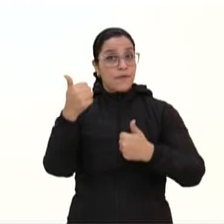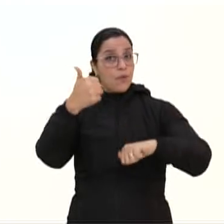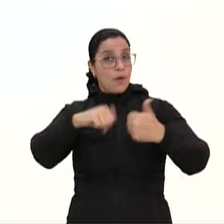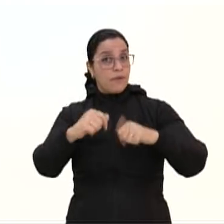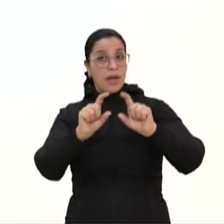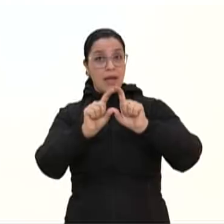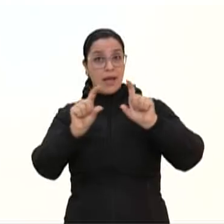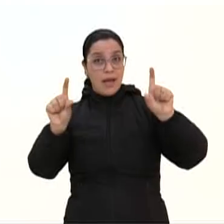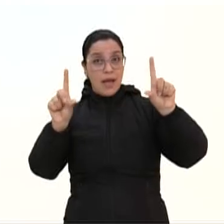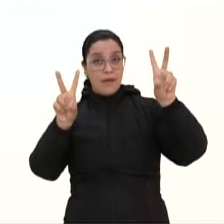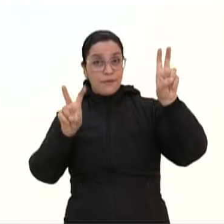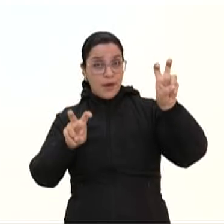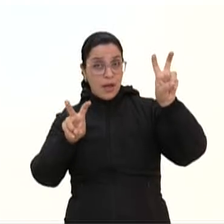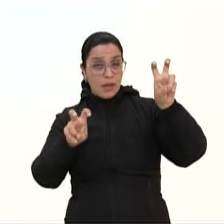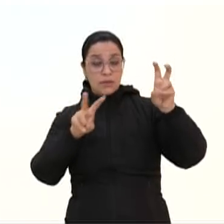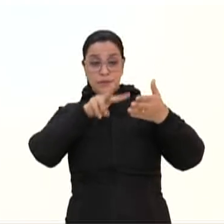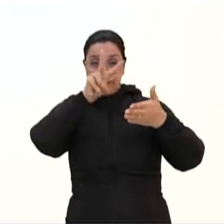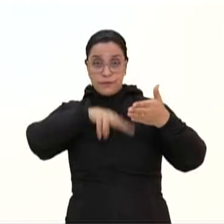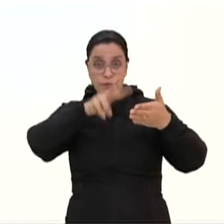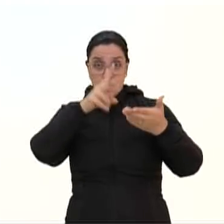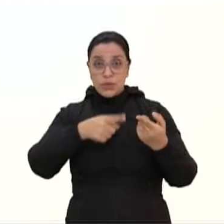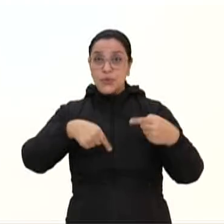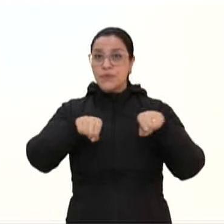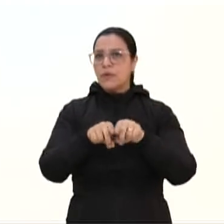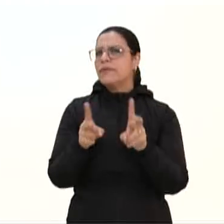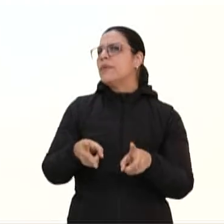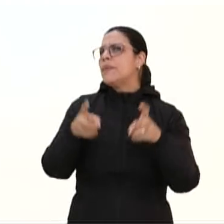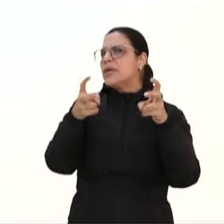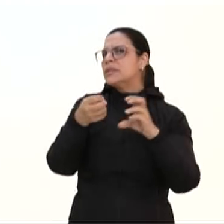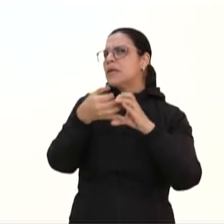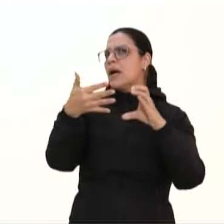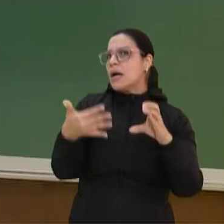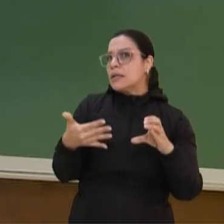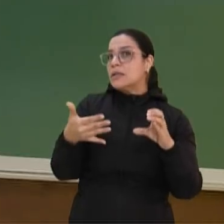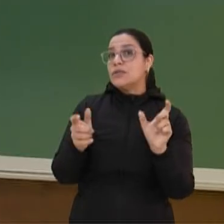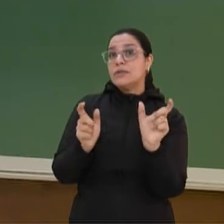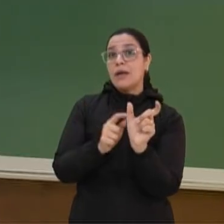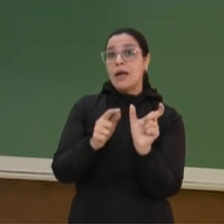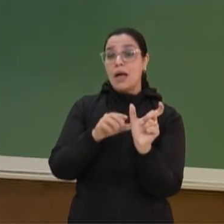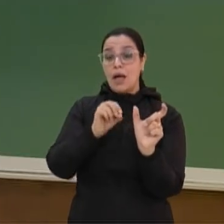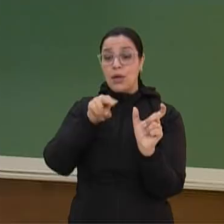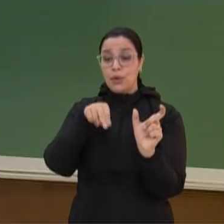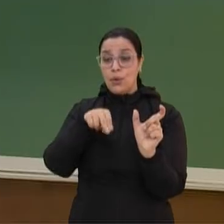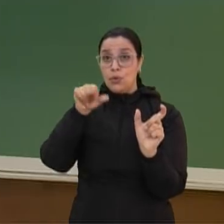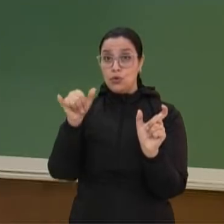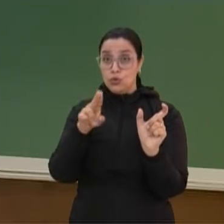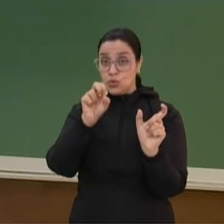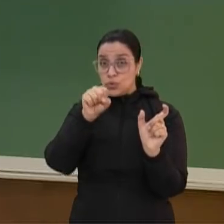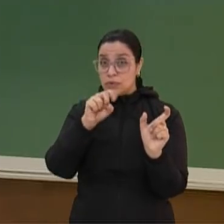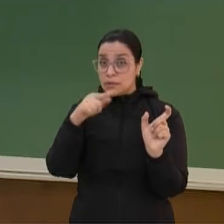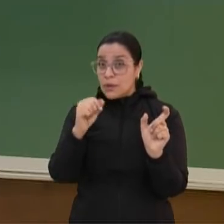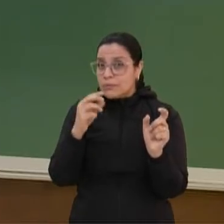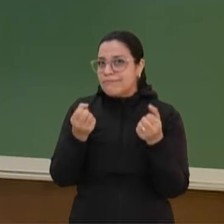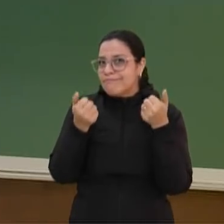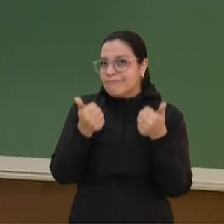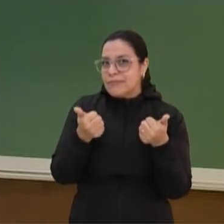ela exprime quanto ao sentido da oração principal? Na letra A, uma relação de